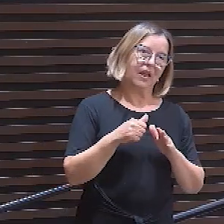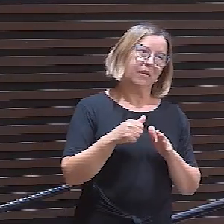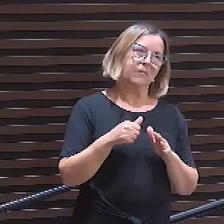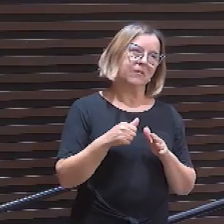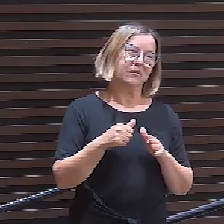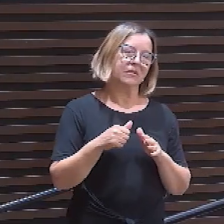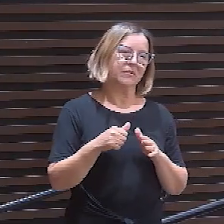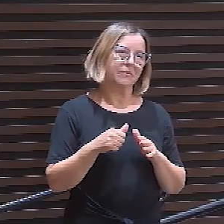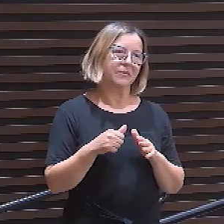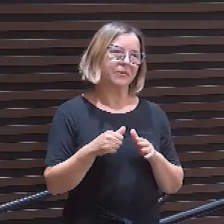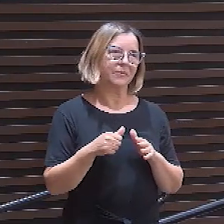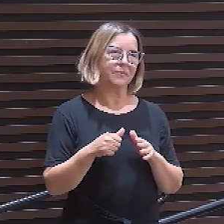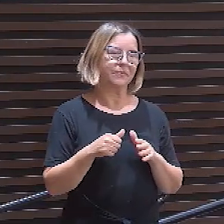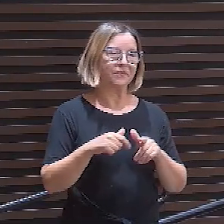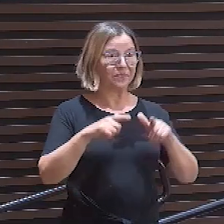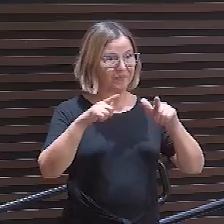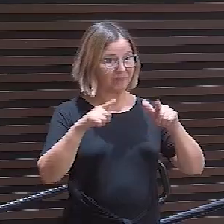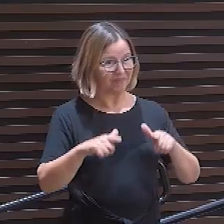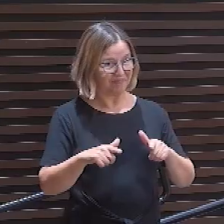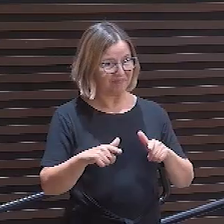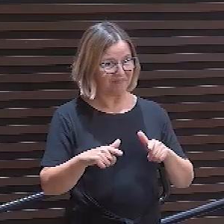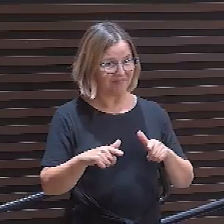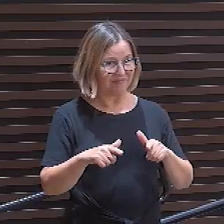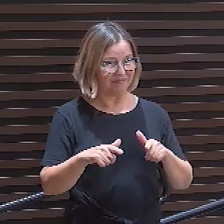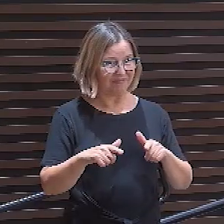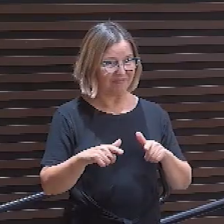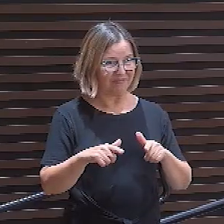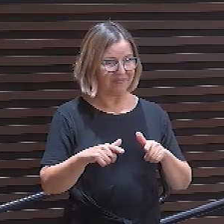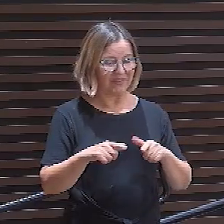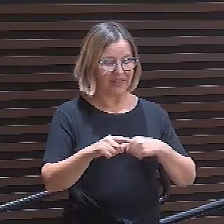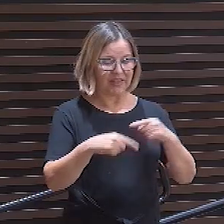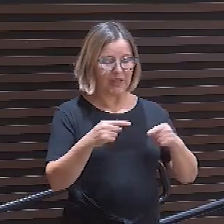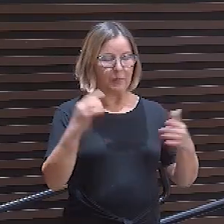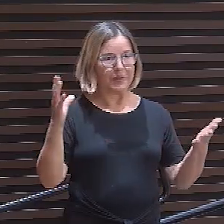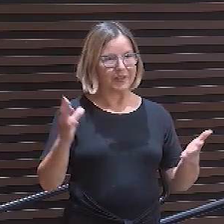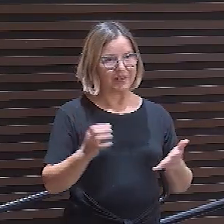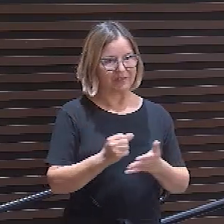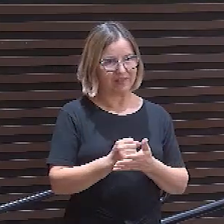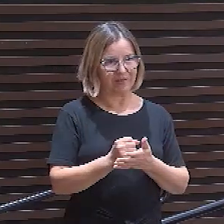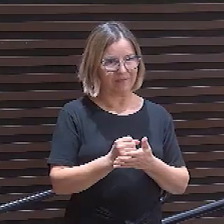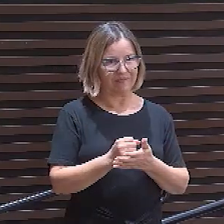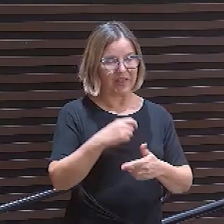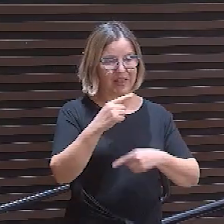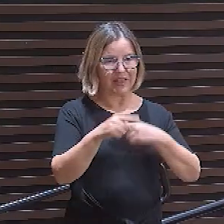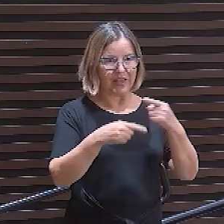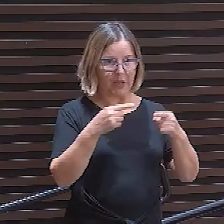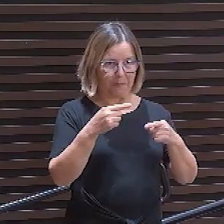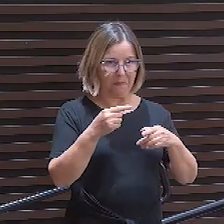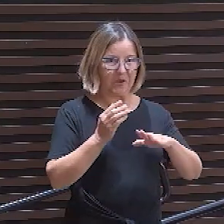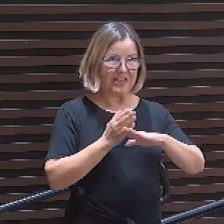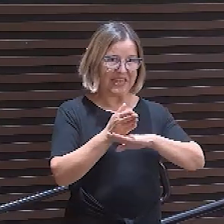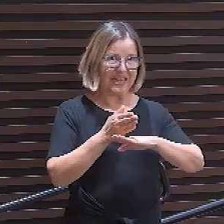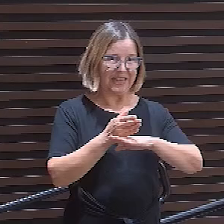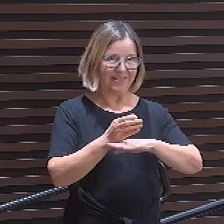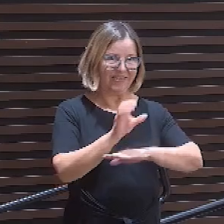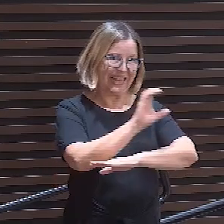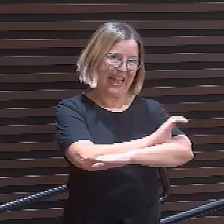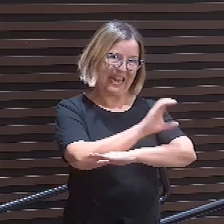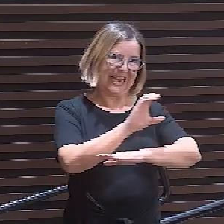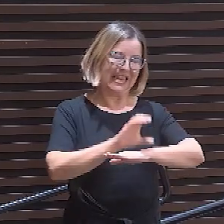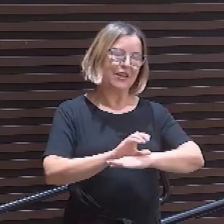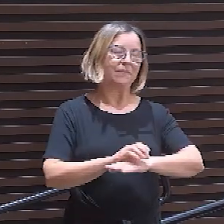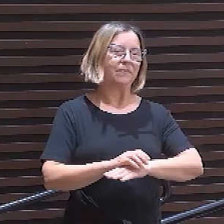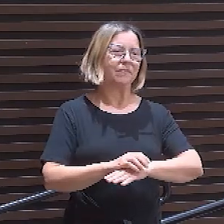para poder depois entrar na Canaã. Nós vamos tratar, dentro desse quadro aqui, mais